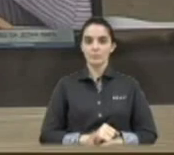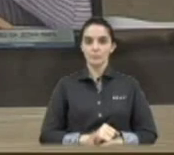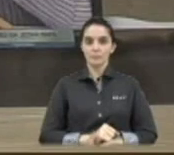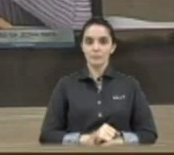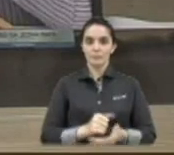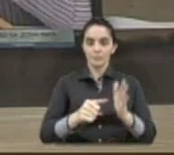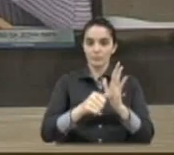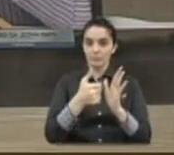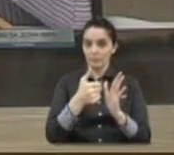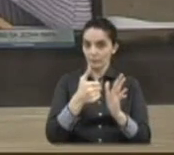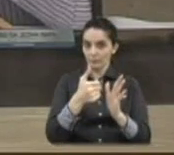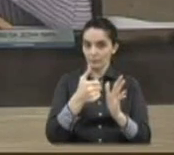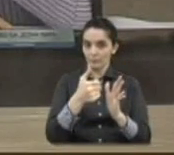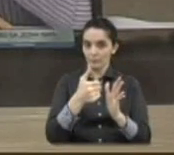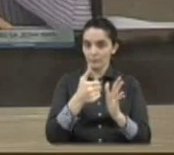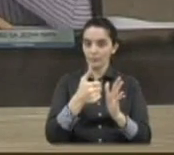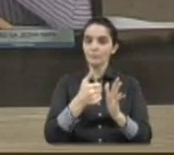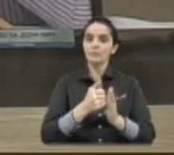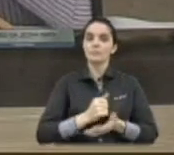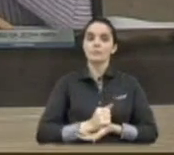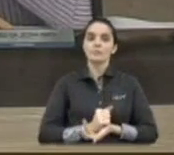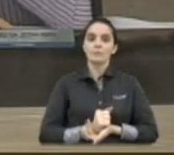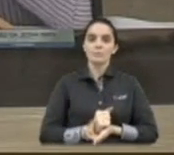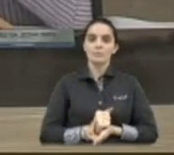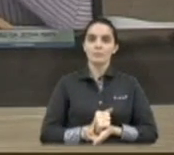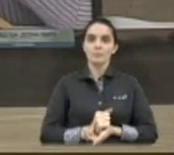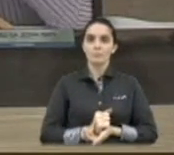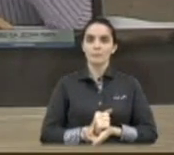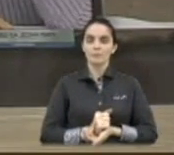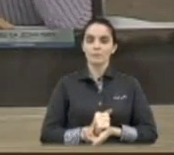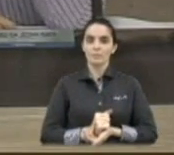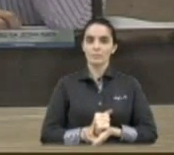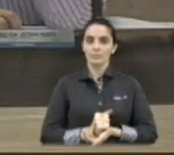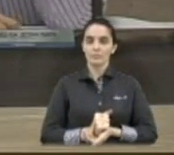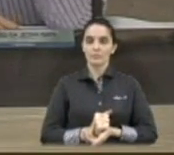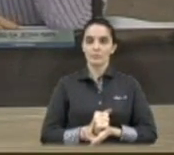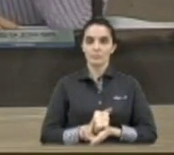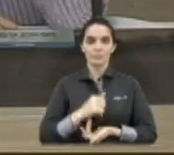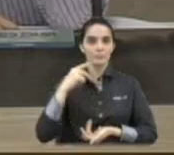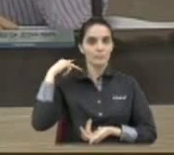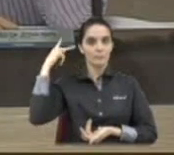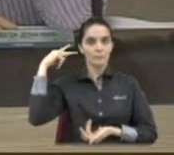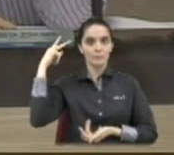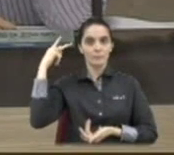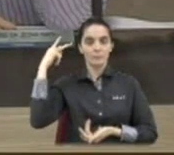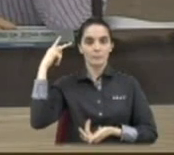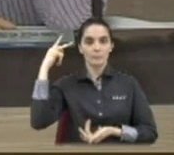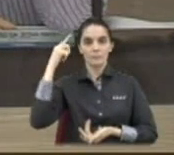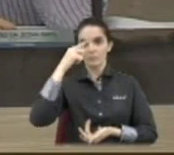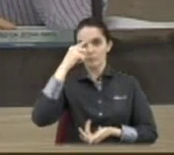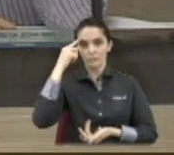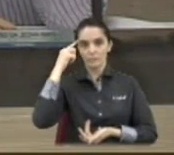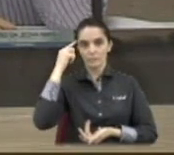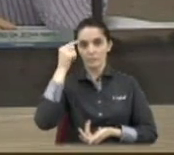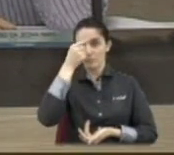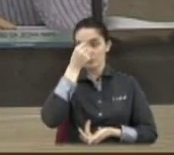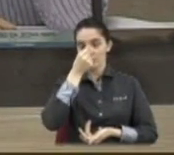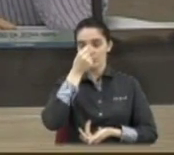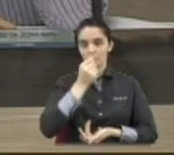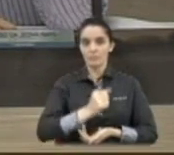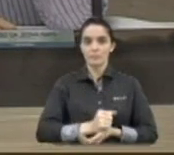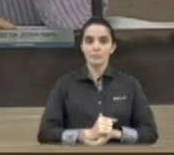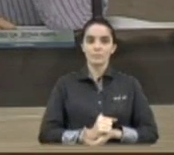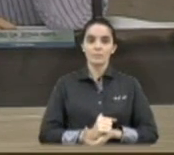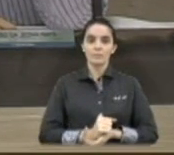O primeiro item... Questão de ordem, presidente. Uma questão de ordem do vereador Jorge Freitas.